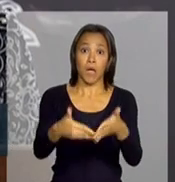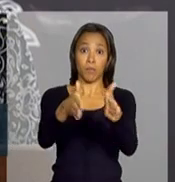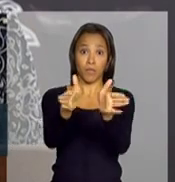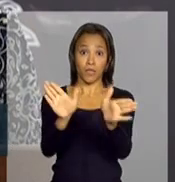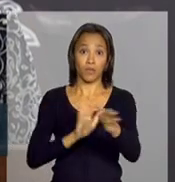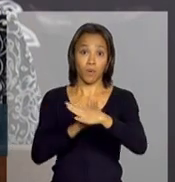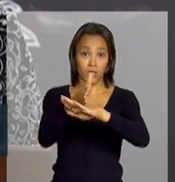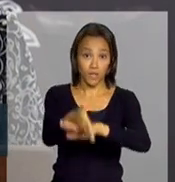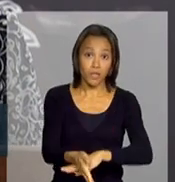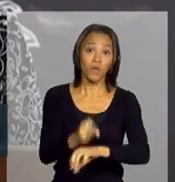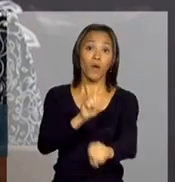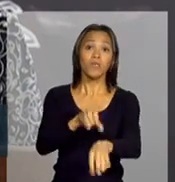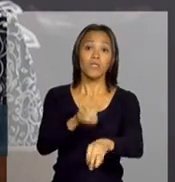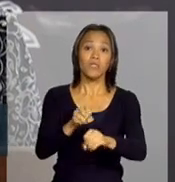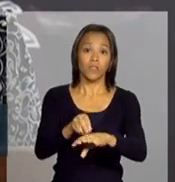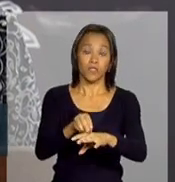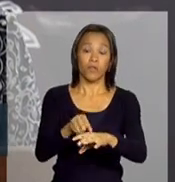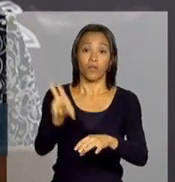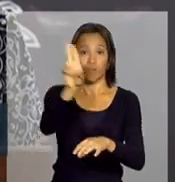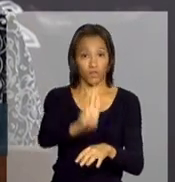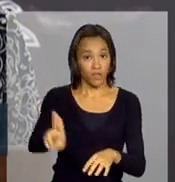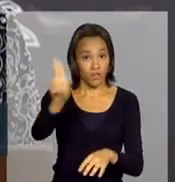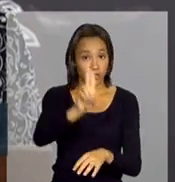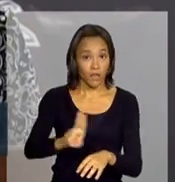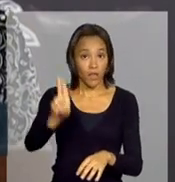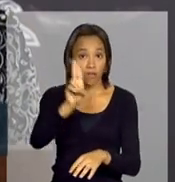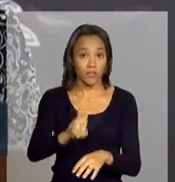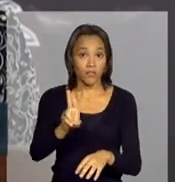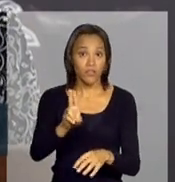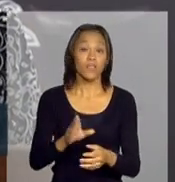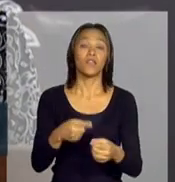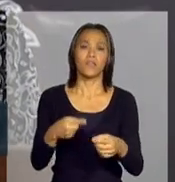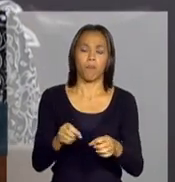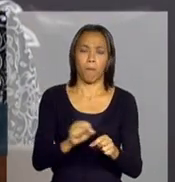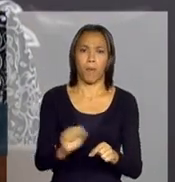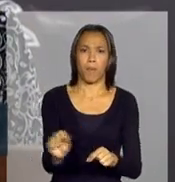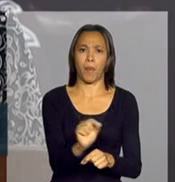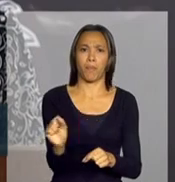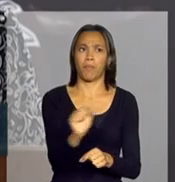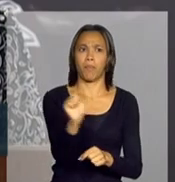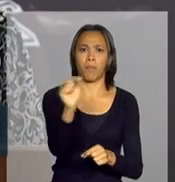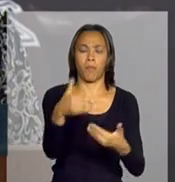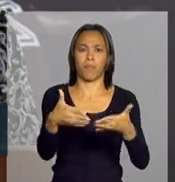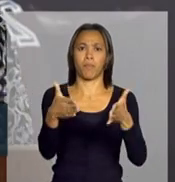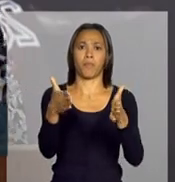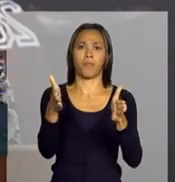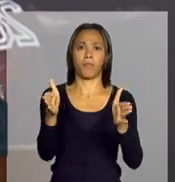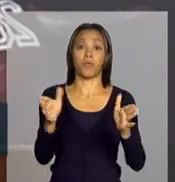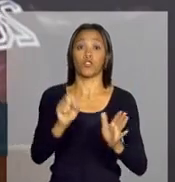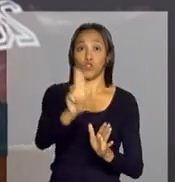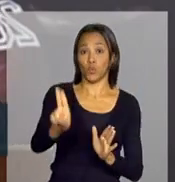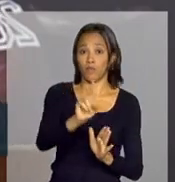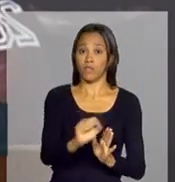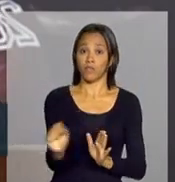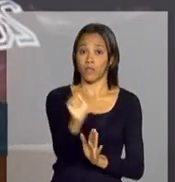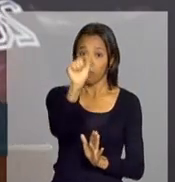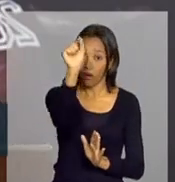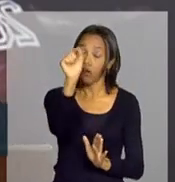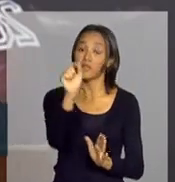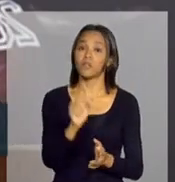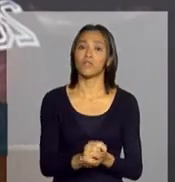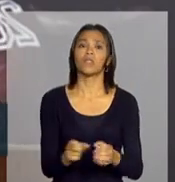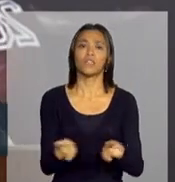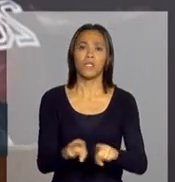superior por meio exp Nossa Rede Federal de universidade e